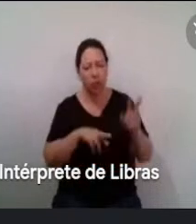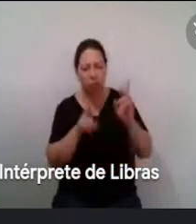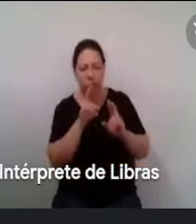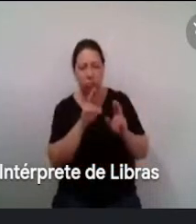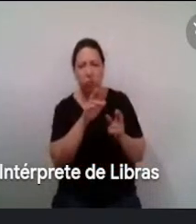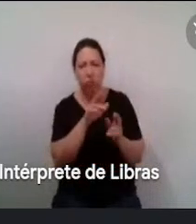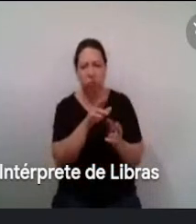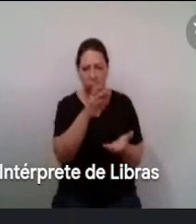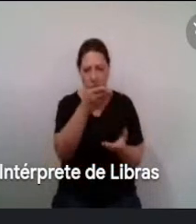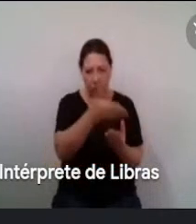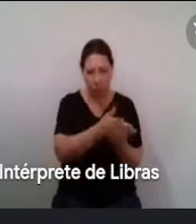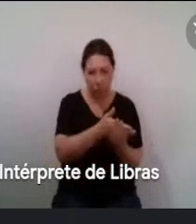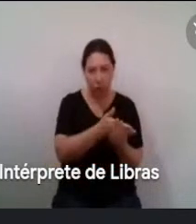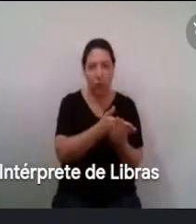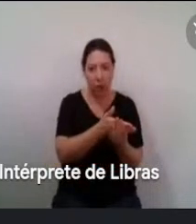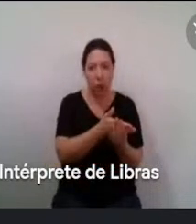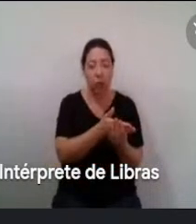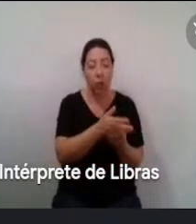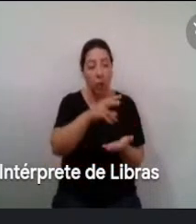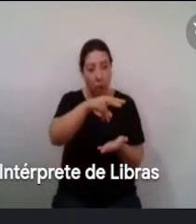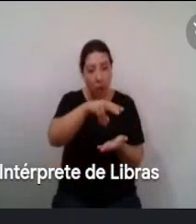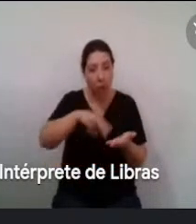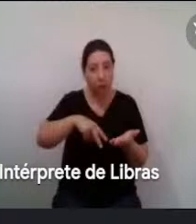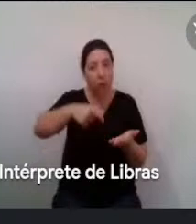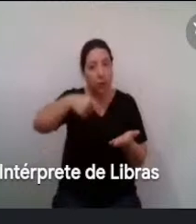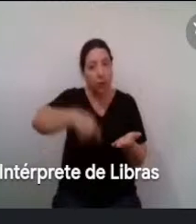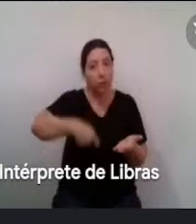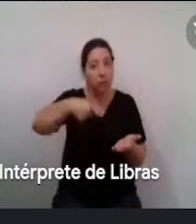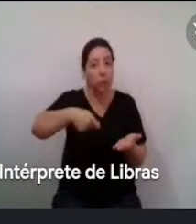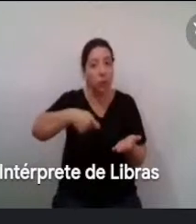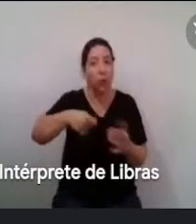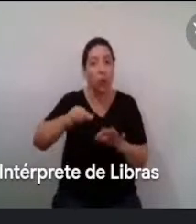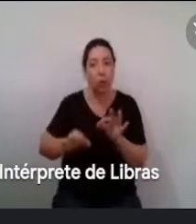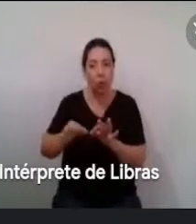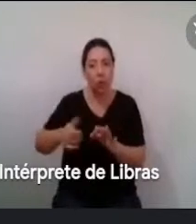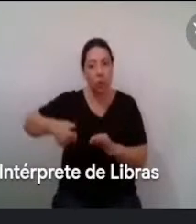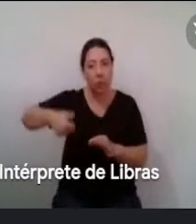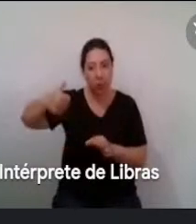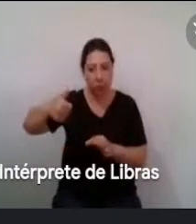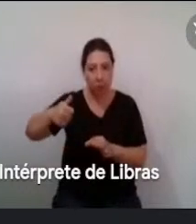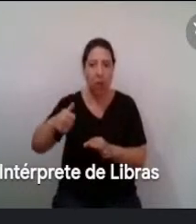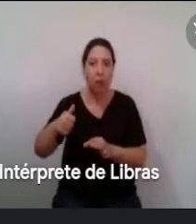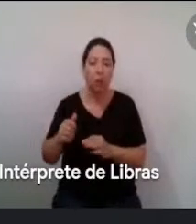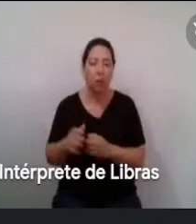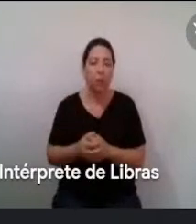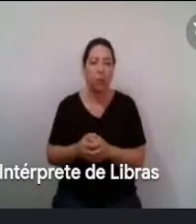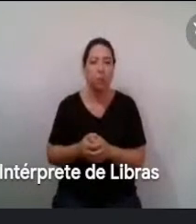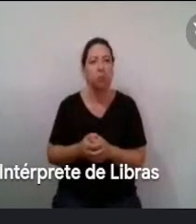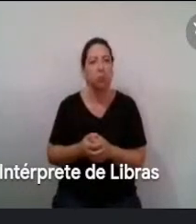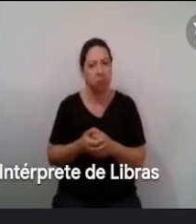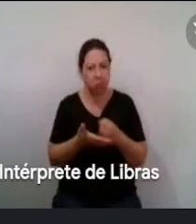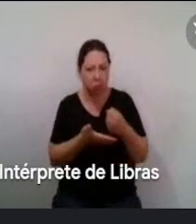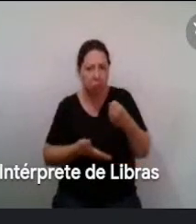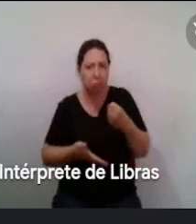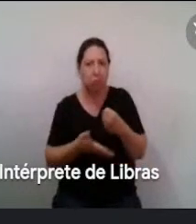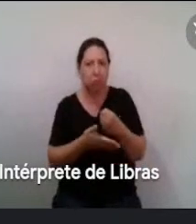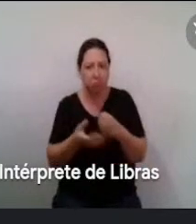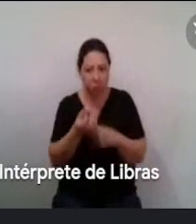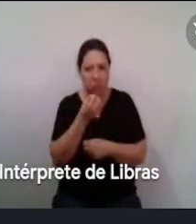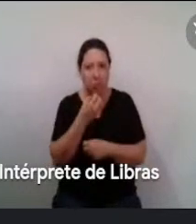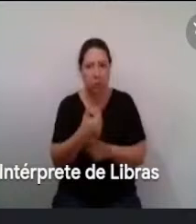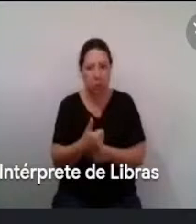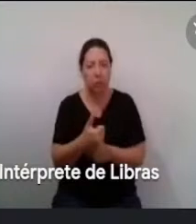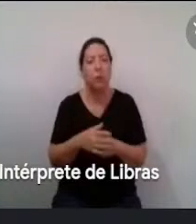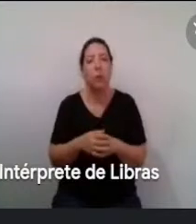atentamente a sentença do juiz de primeiro grau, muito bem fundamentada, E como bem afirmou o douto relator, não